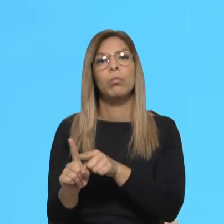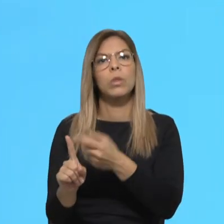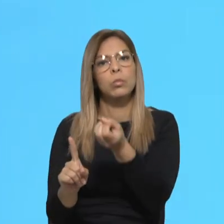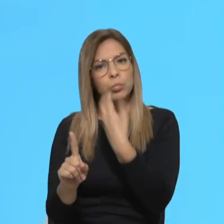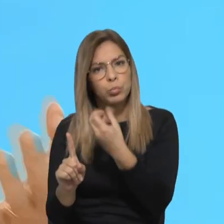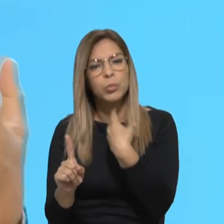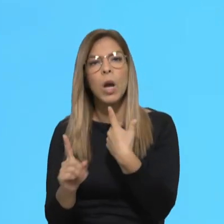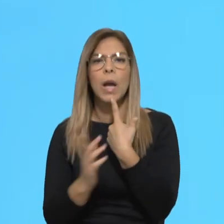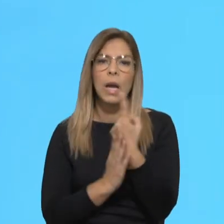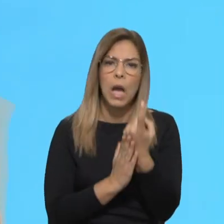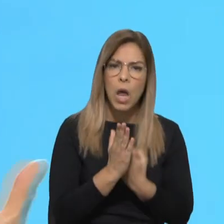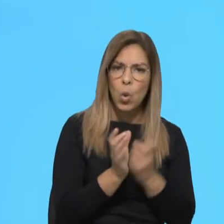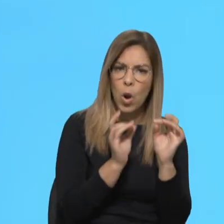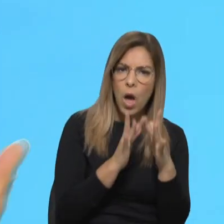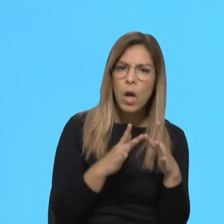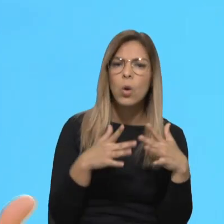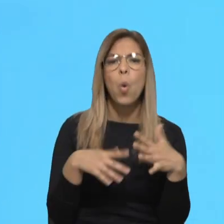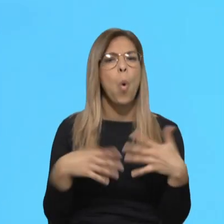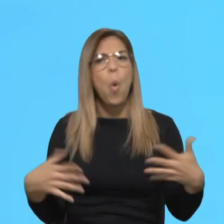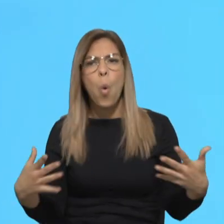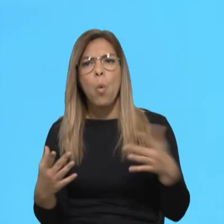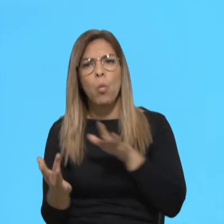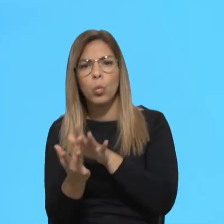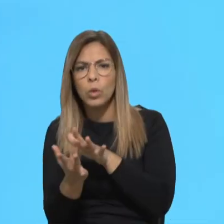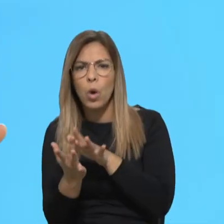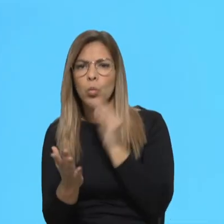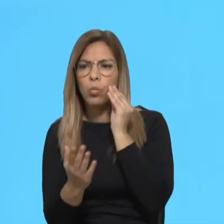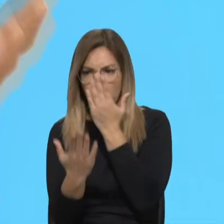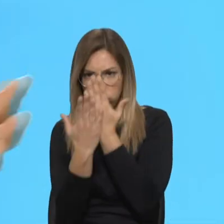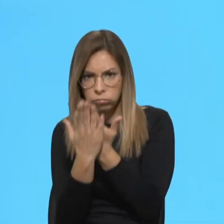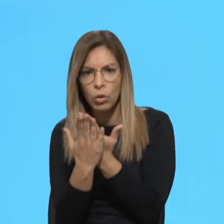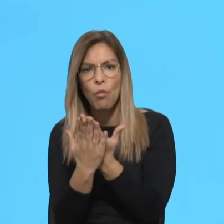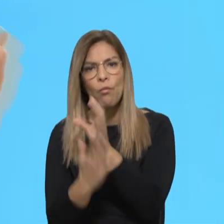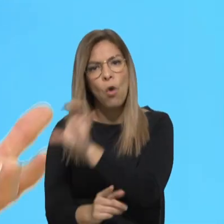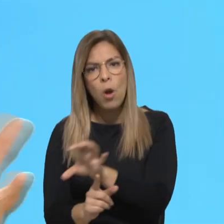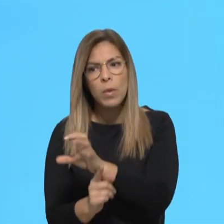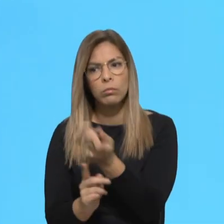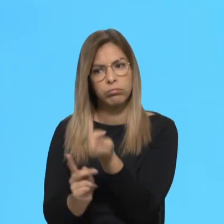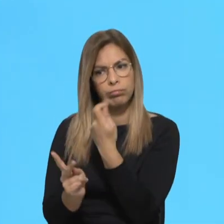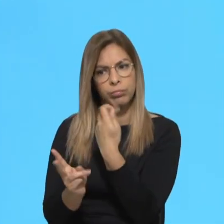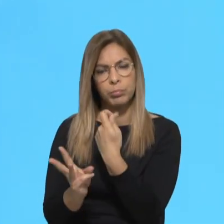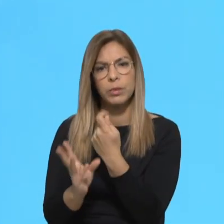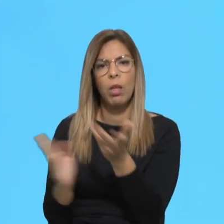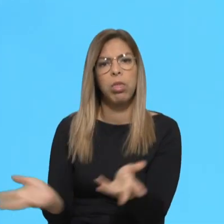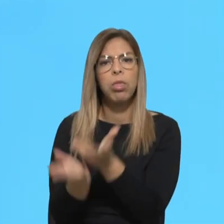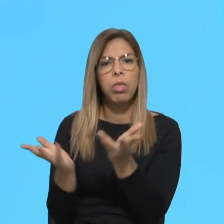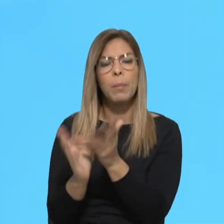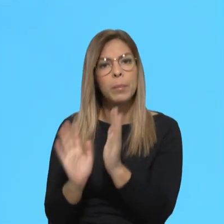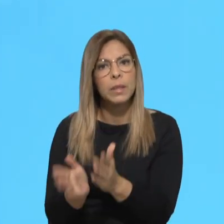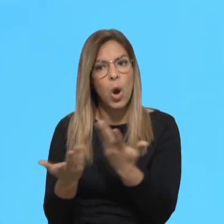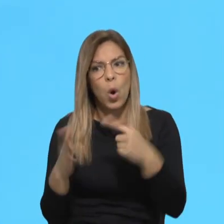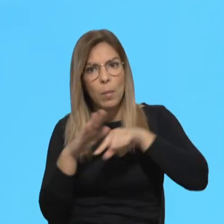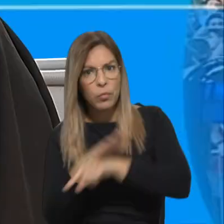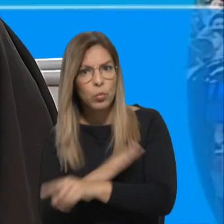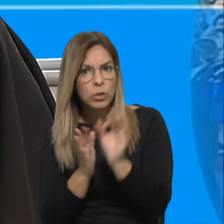ao inquérito online ou já houve algum contacto também presencial para essa resposta vaga que agora é necessário